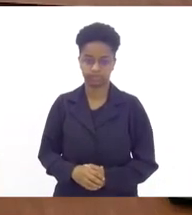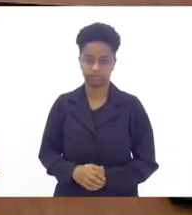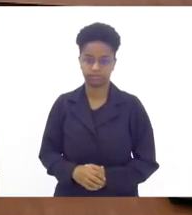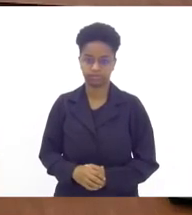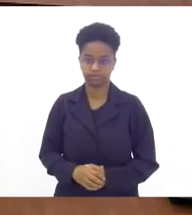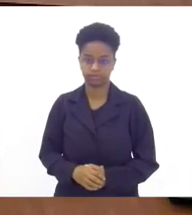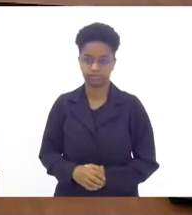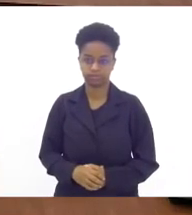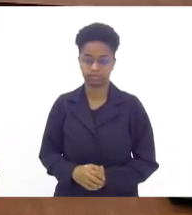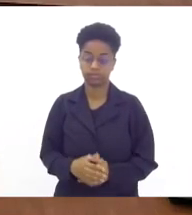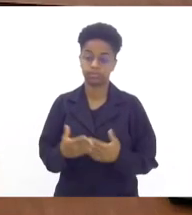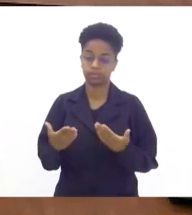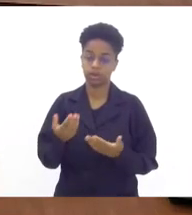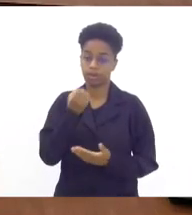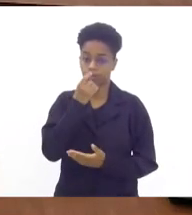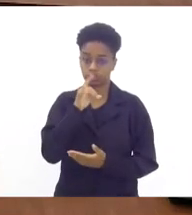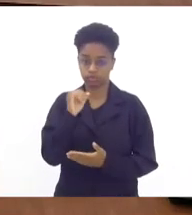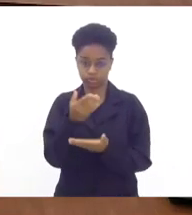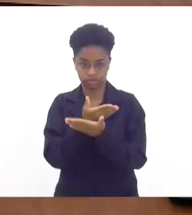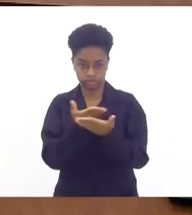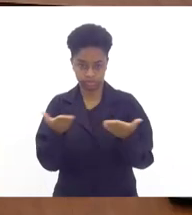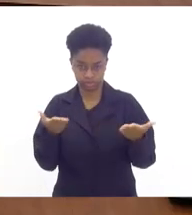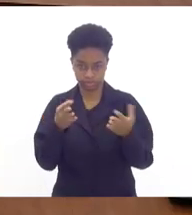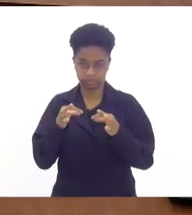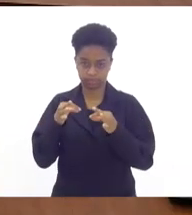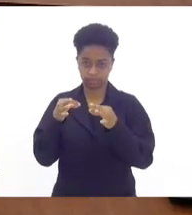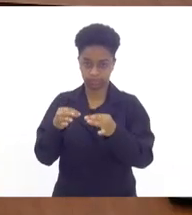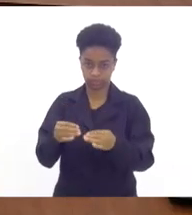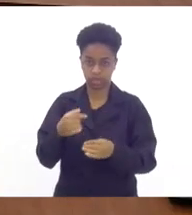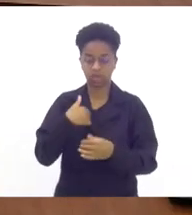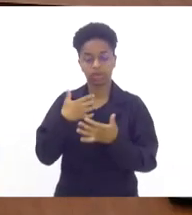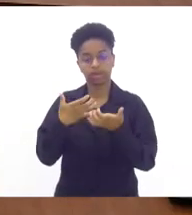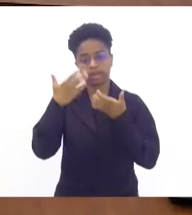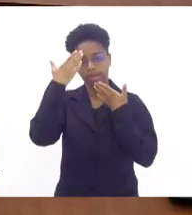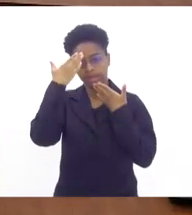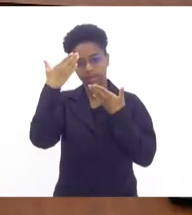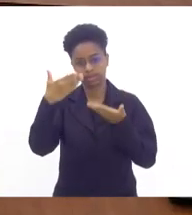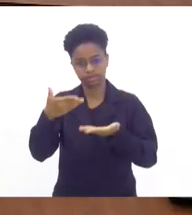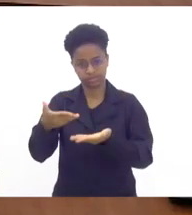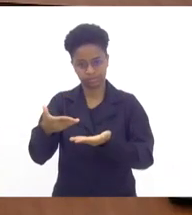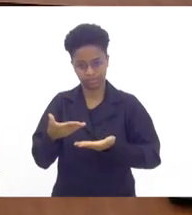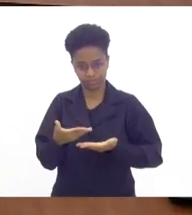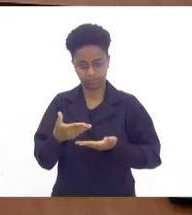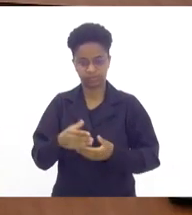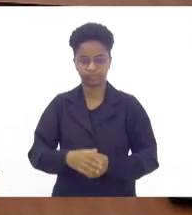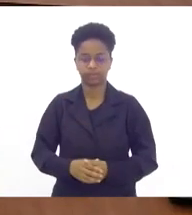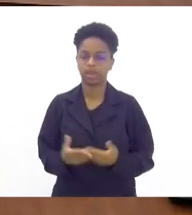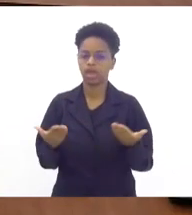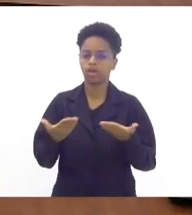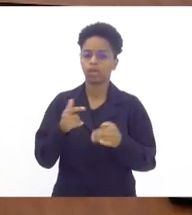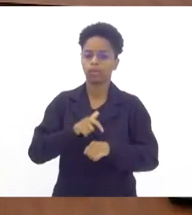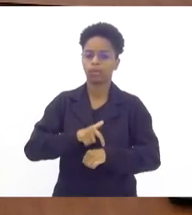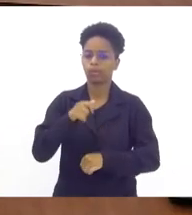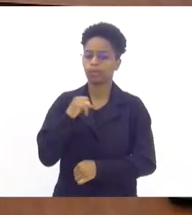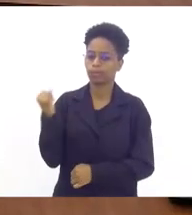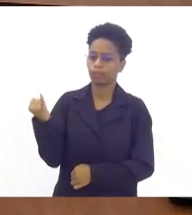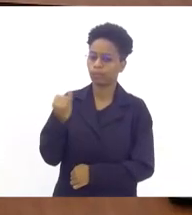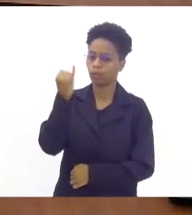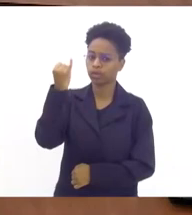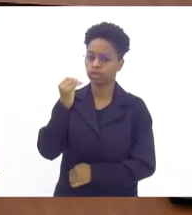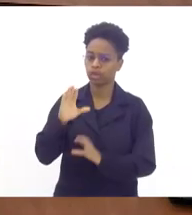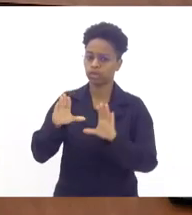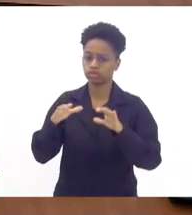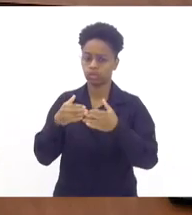Primeiramente Bom dia a todos e a todas gostaria de agradecer o convite um momento muito importante para as torcida